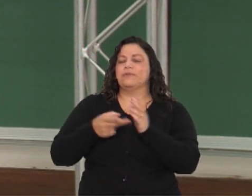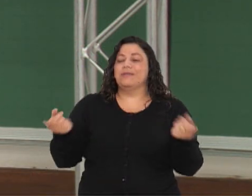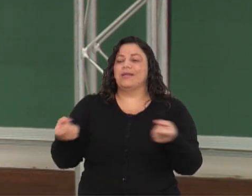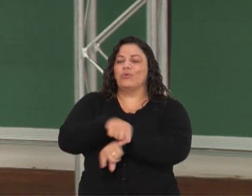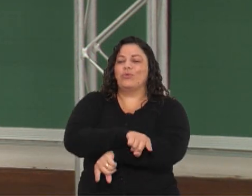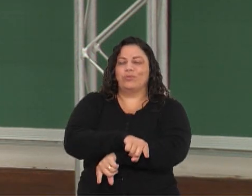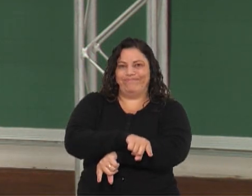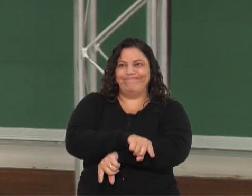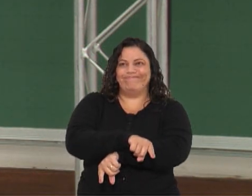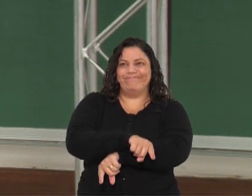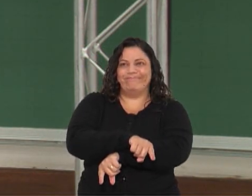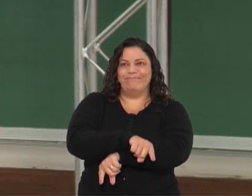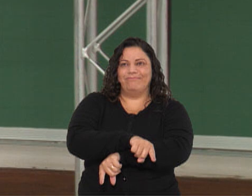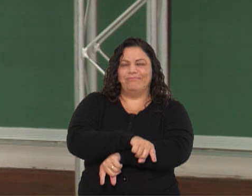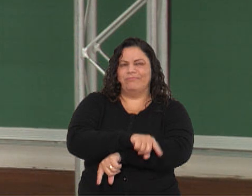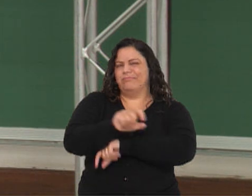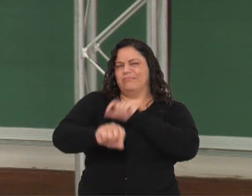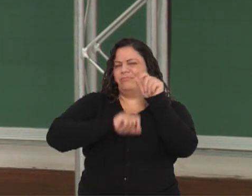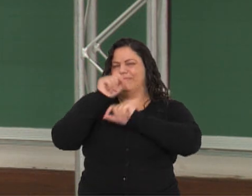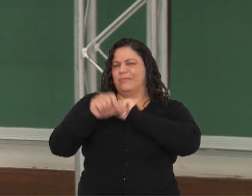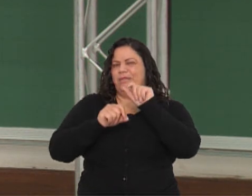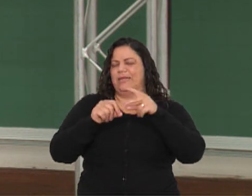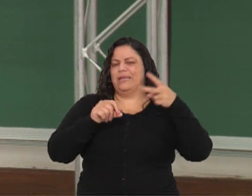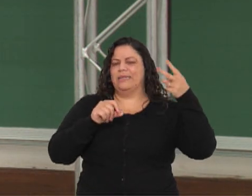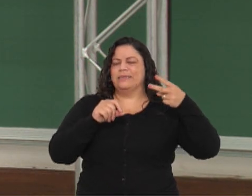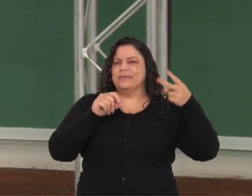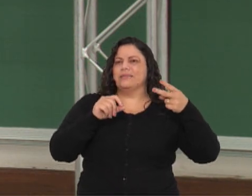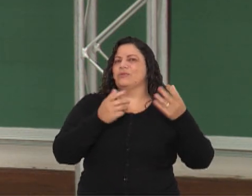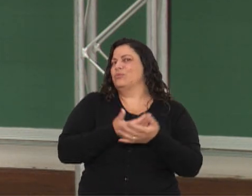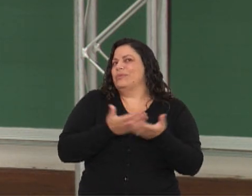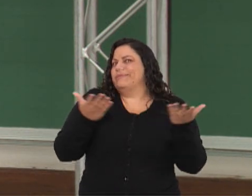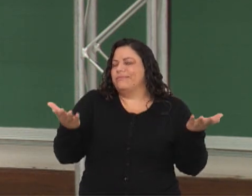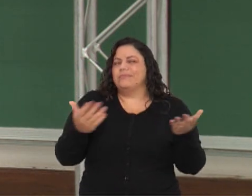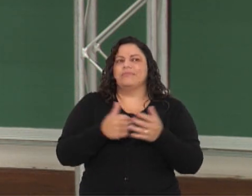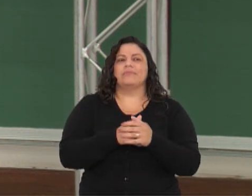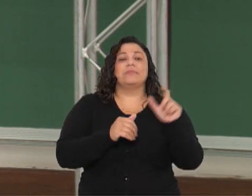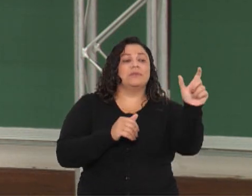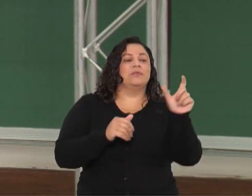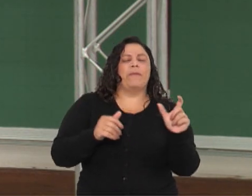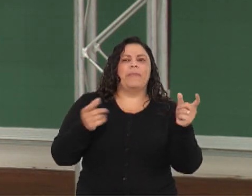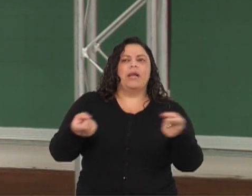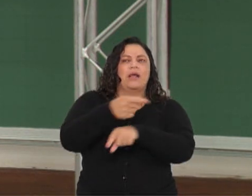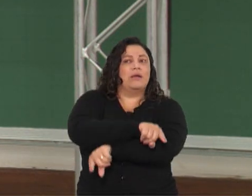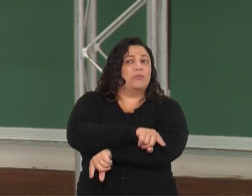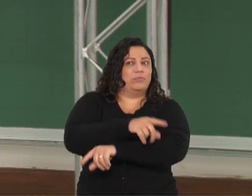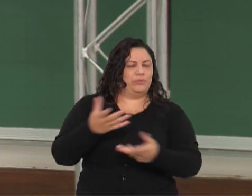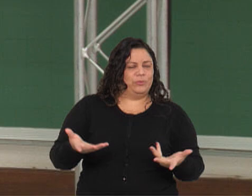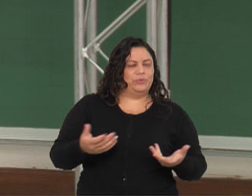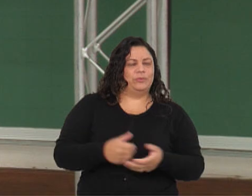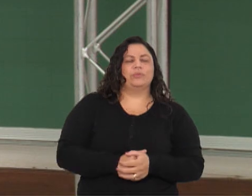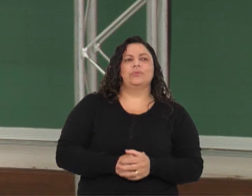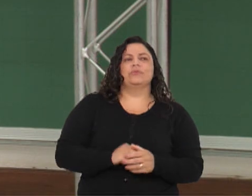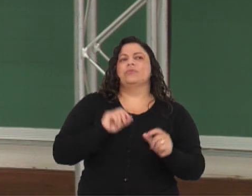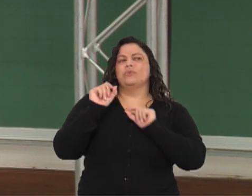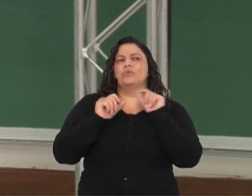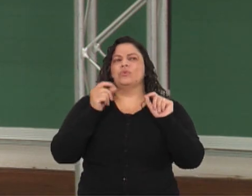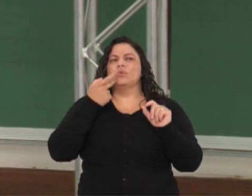também barato, não caro. A letra H, round, redondo, é sinônimo de circular, a gente está falando